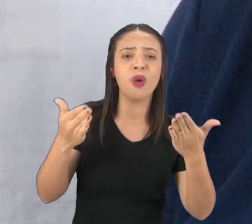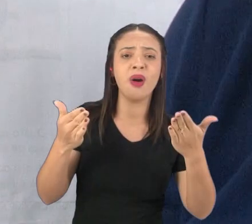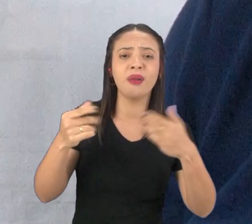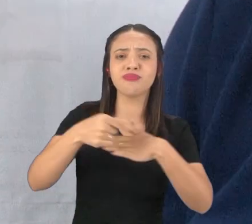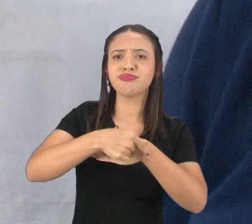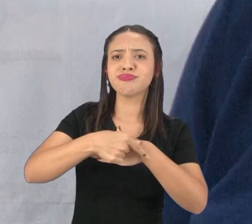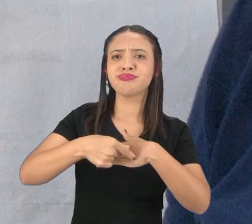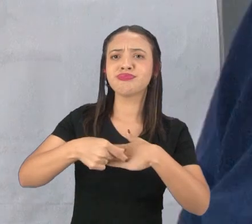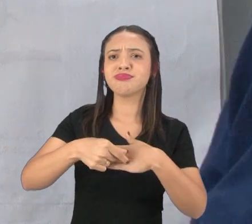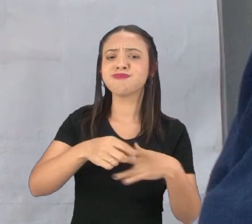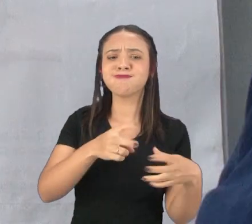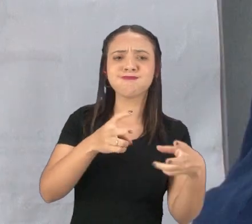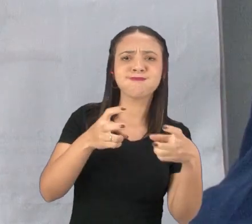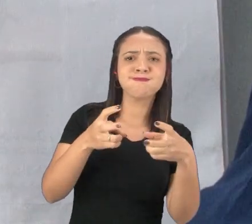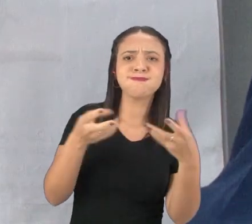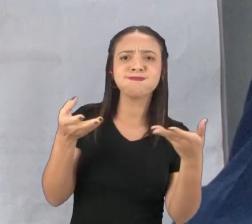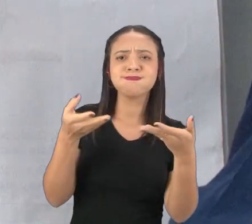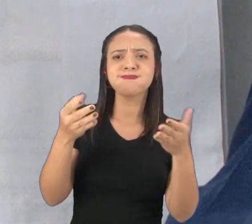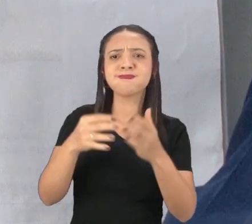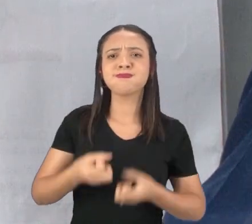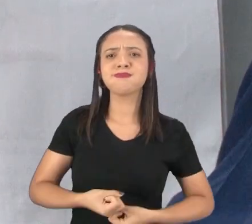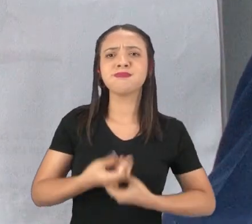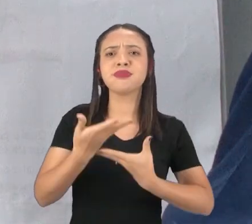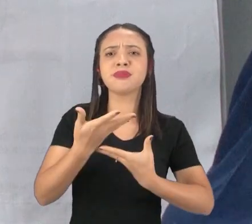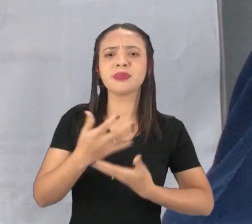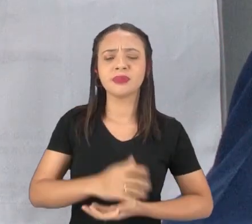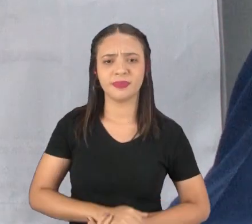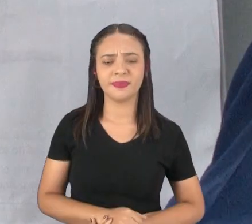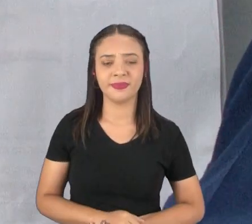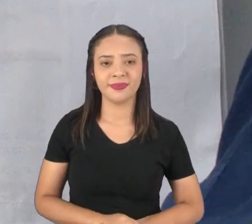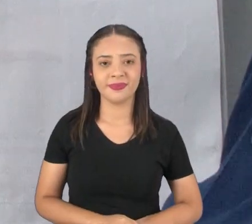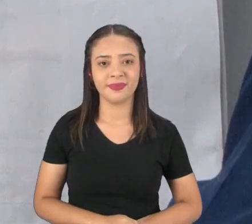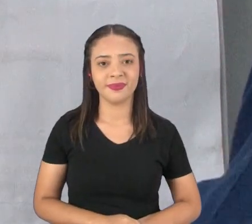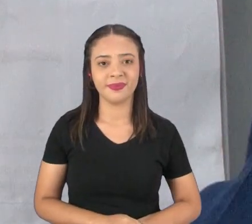explorou nesse poema? Lembra?